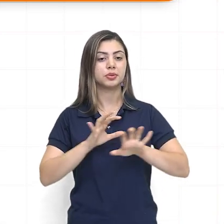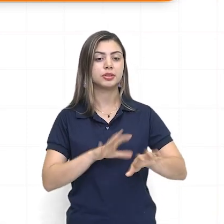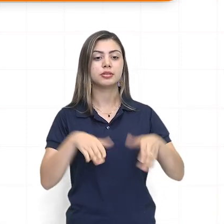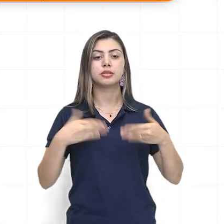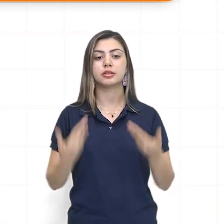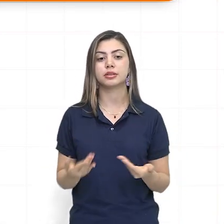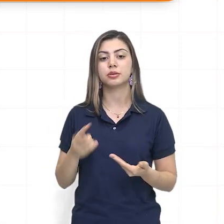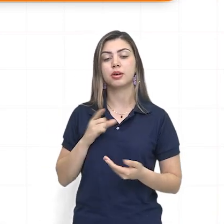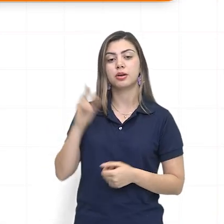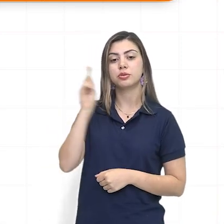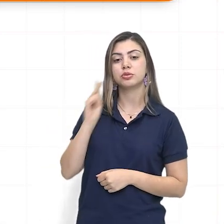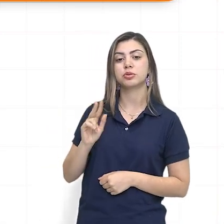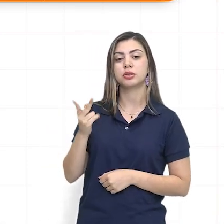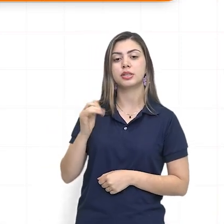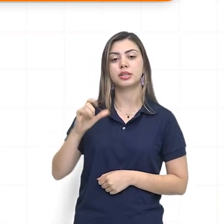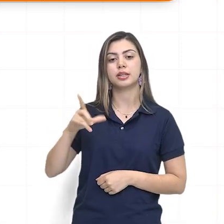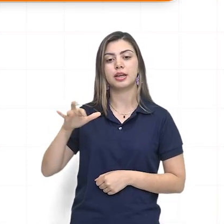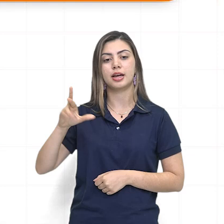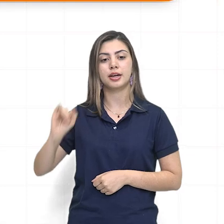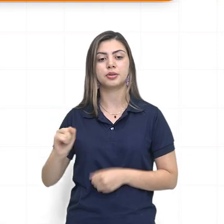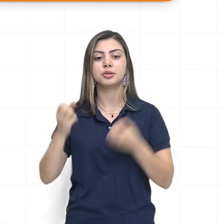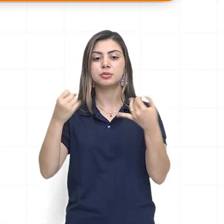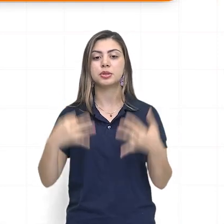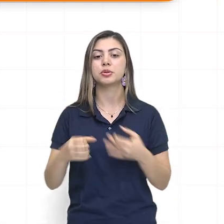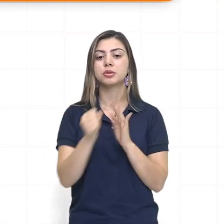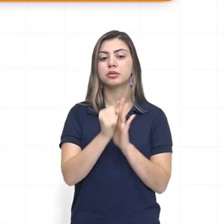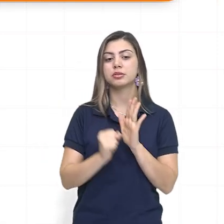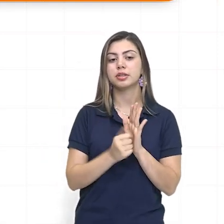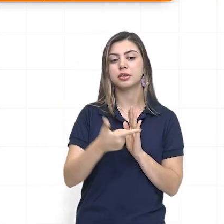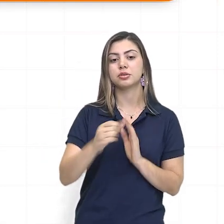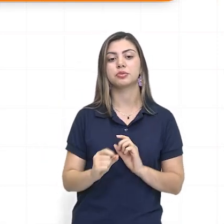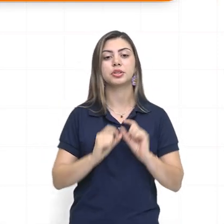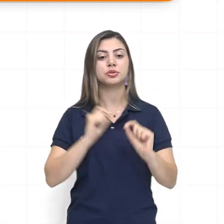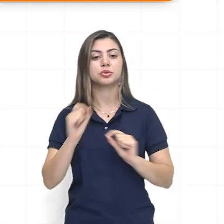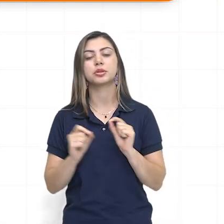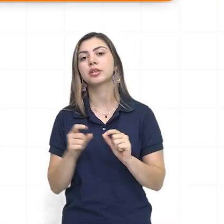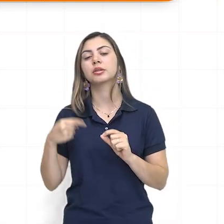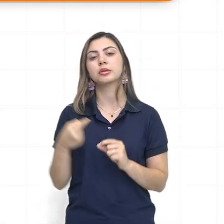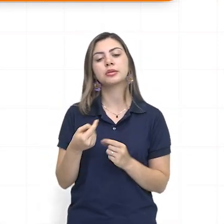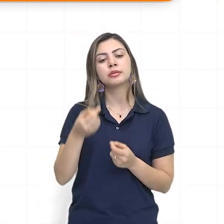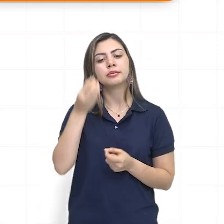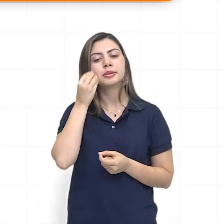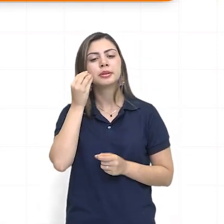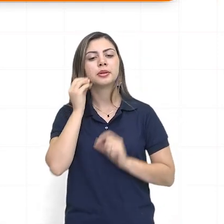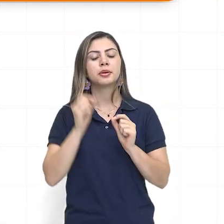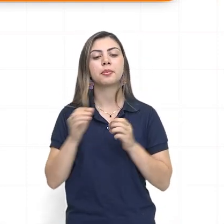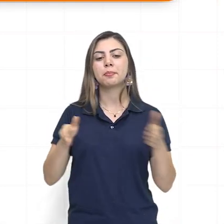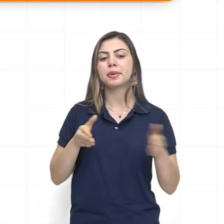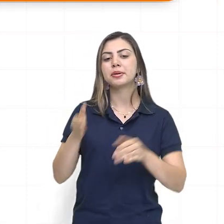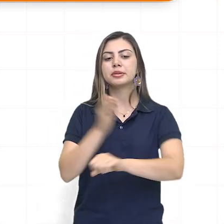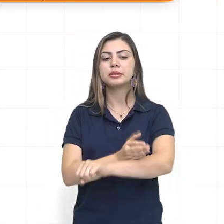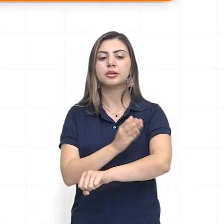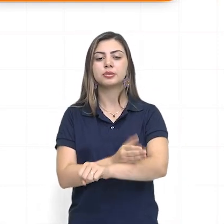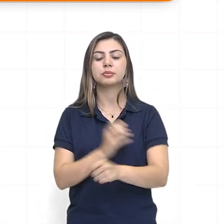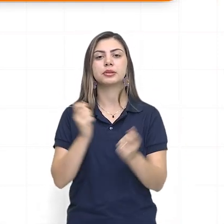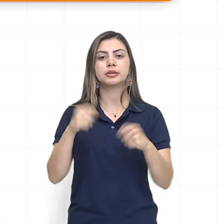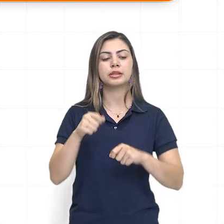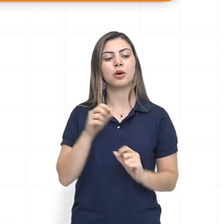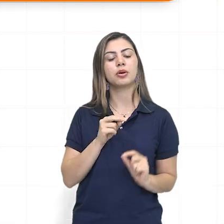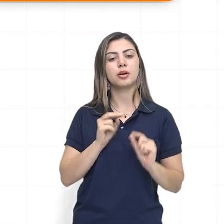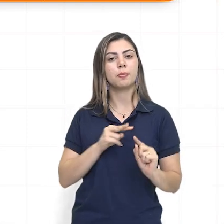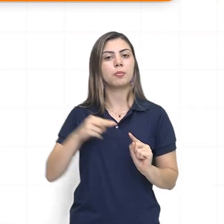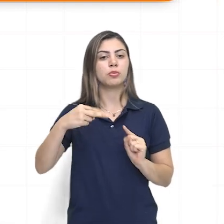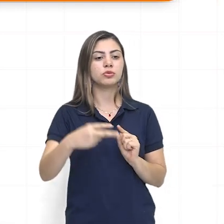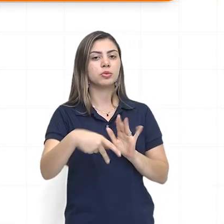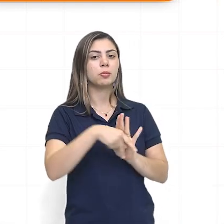então o historiador Hilário Franco Júnior, no século XX, passou-se a tentar ver a Idade Média com os olhos dela